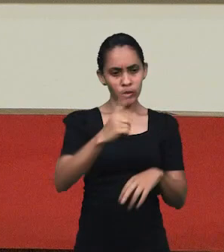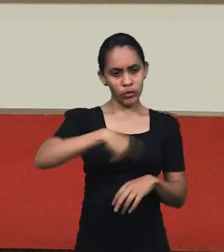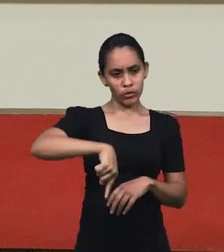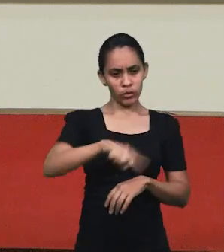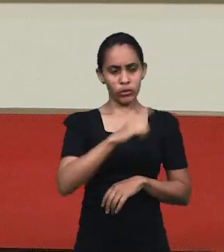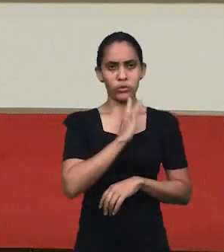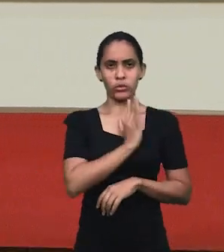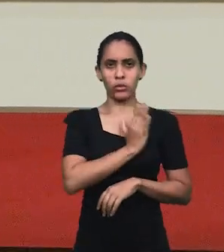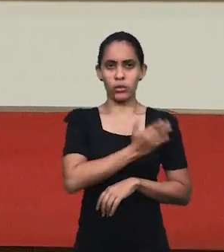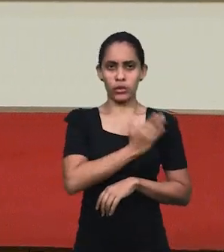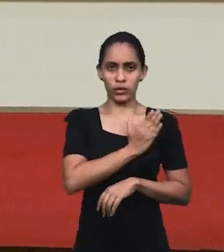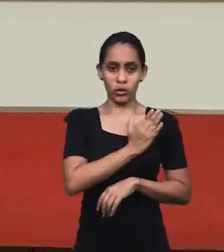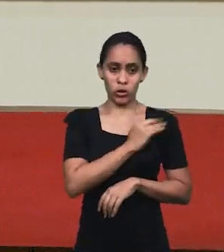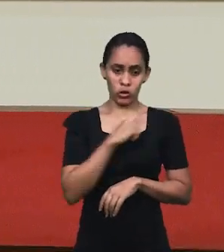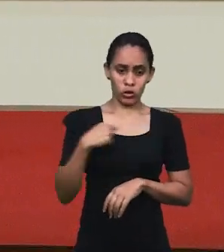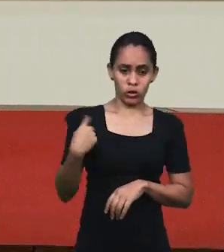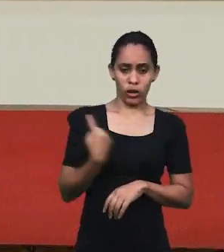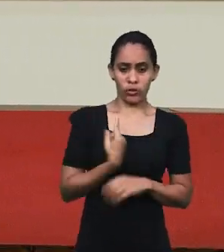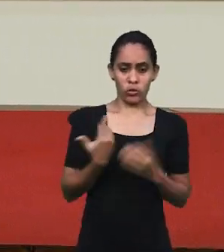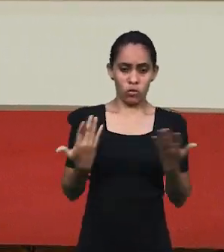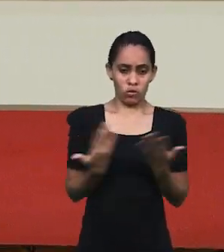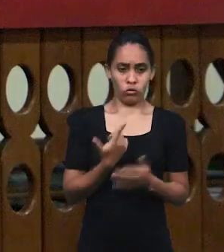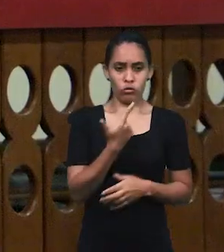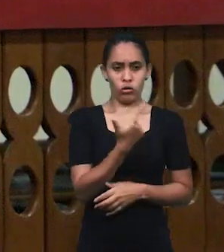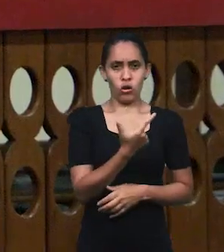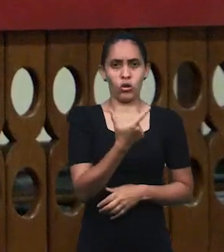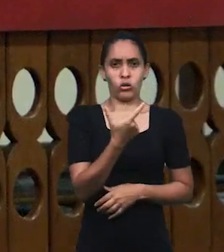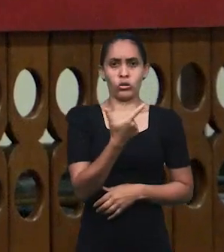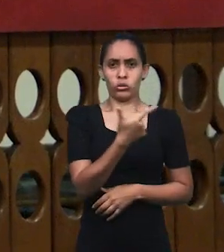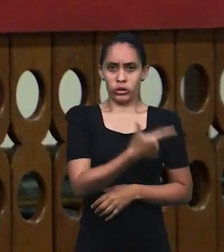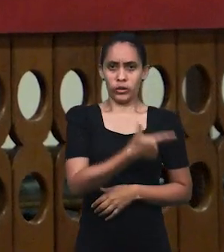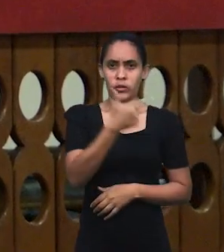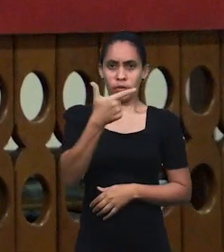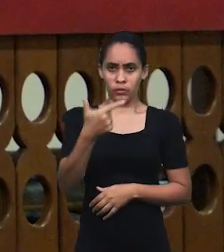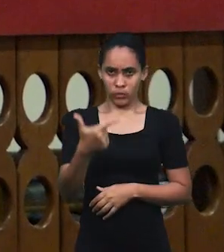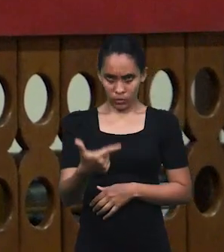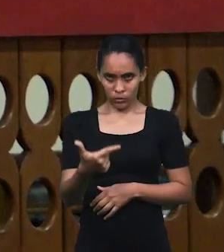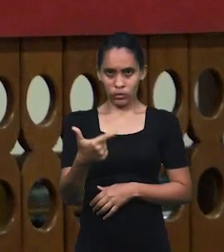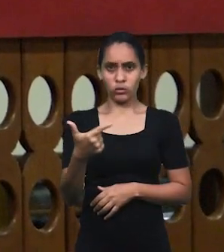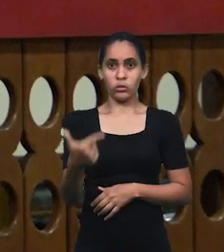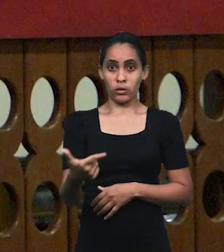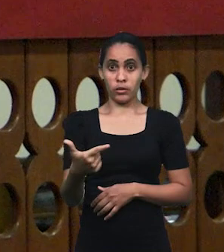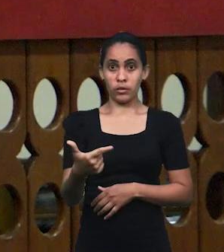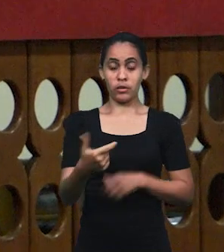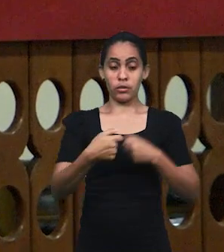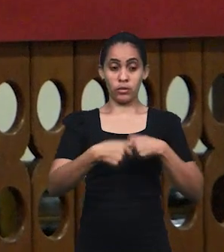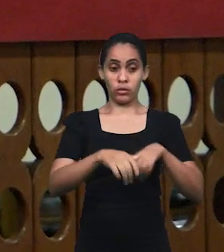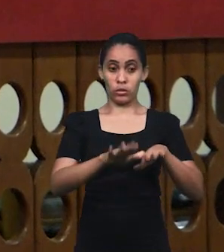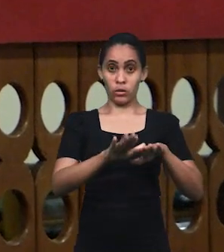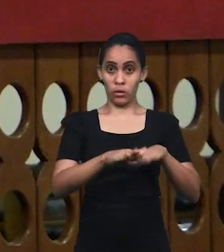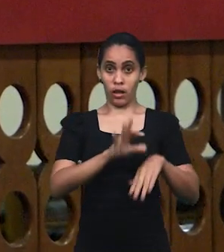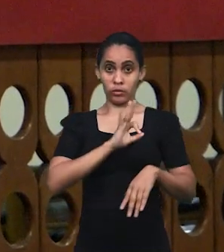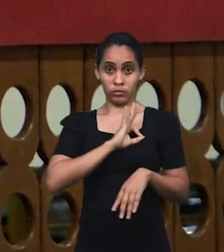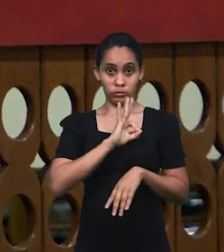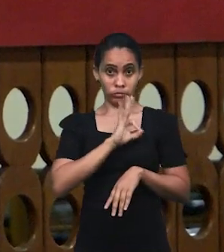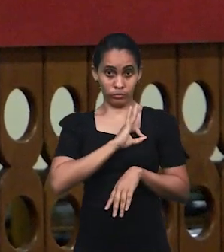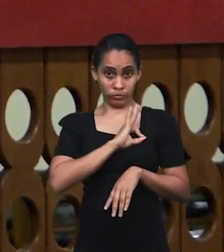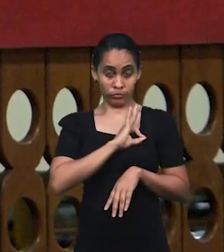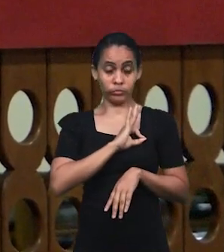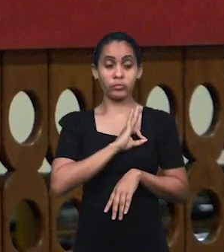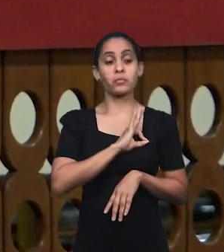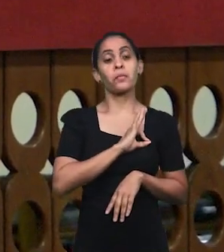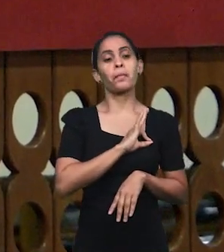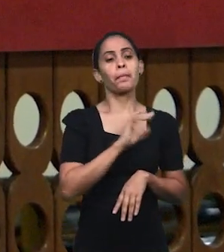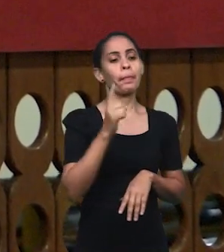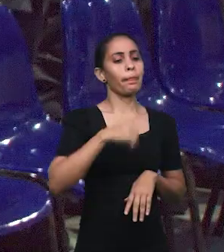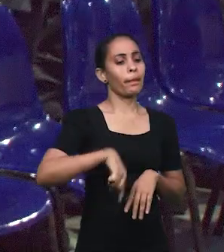os vossos corações. Estamos aqui hoje formando 222 soldados, e a oração que